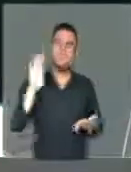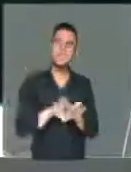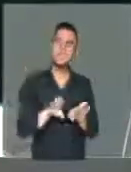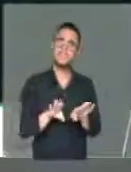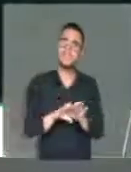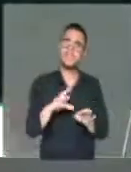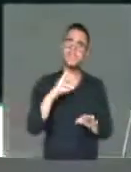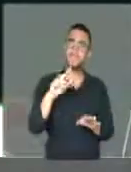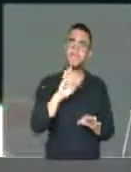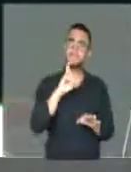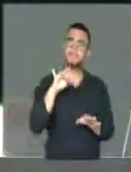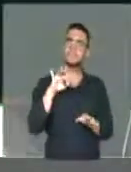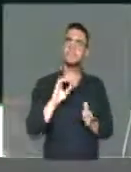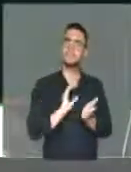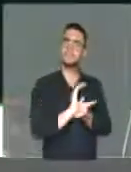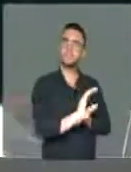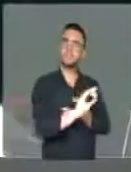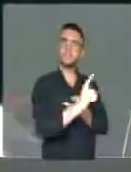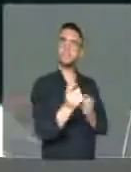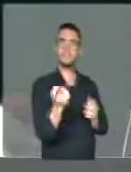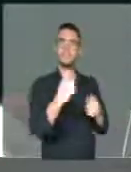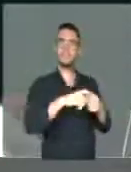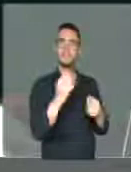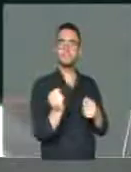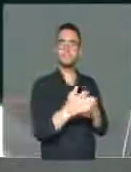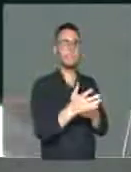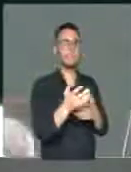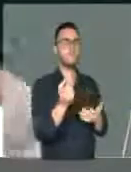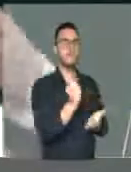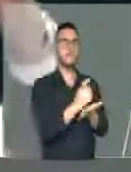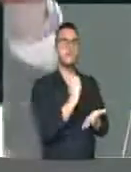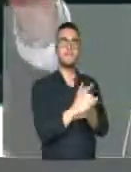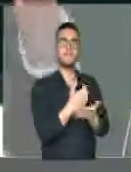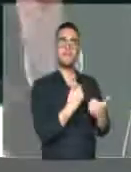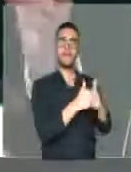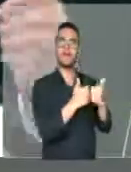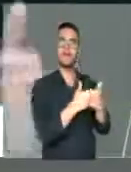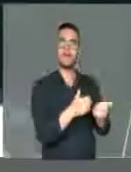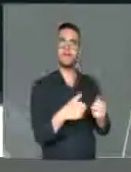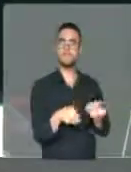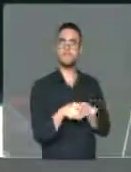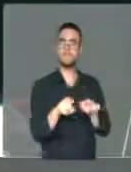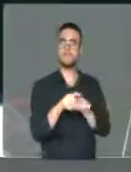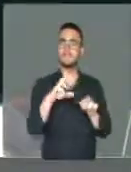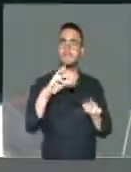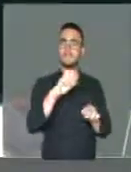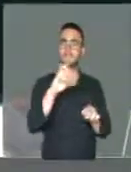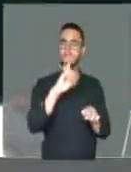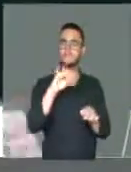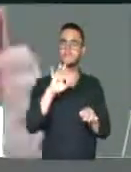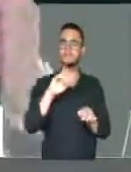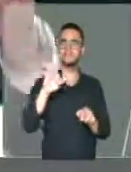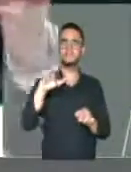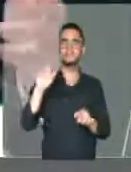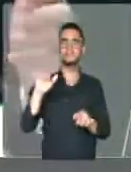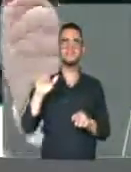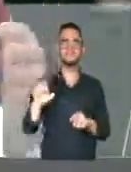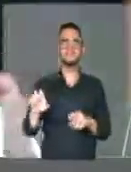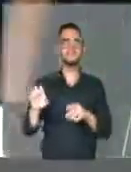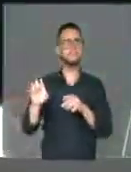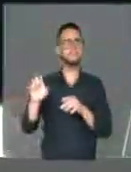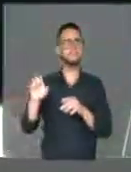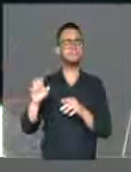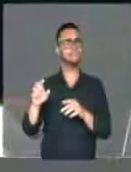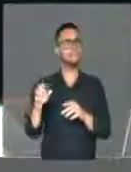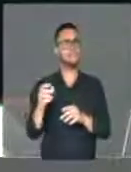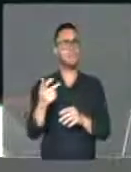crédito para renovação de frota de ônibus. Está com a credibilidade internacional no nosso país. Os investimentos